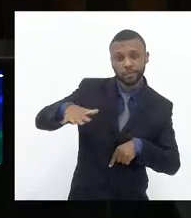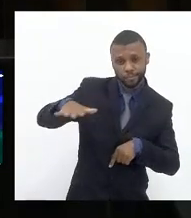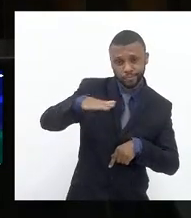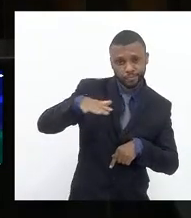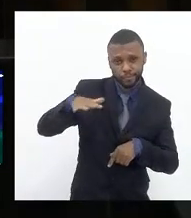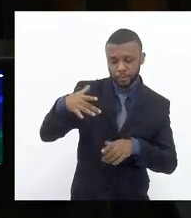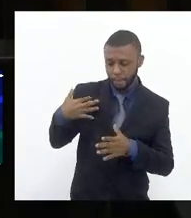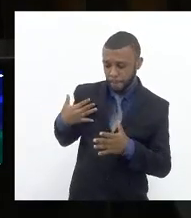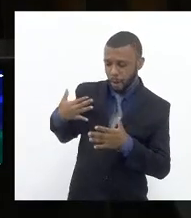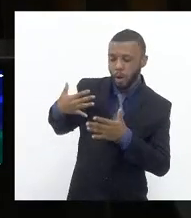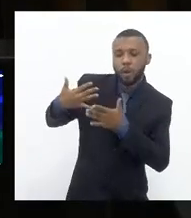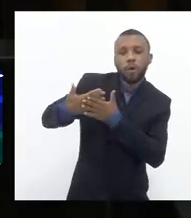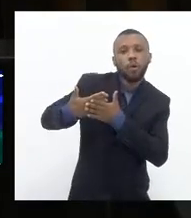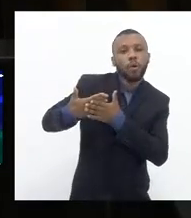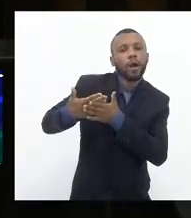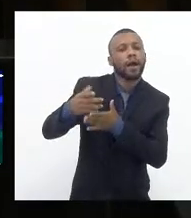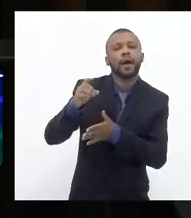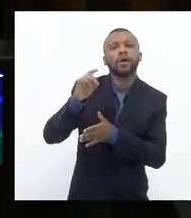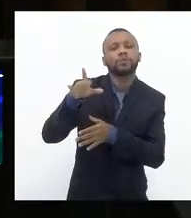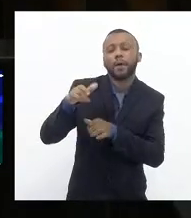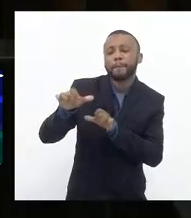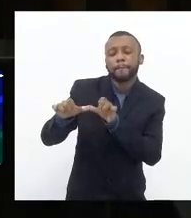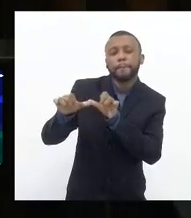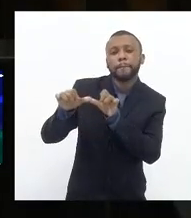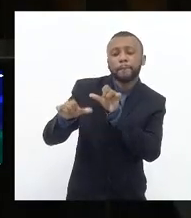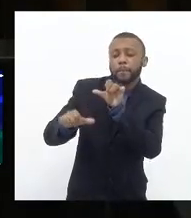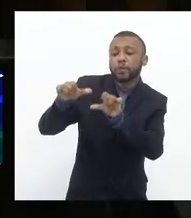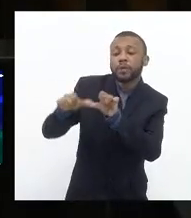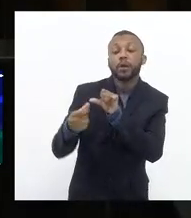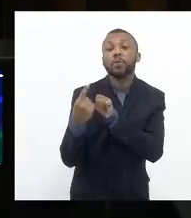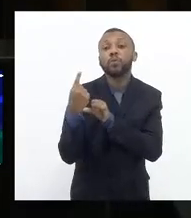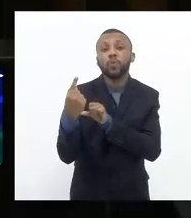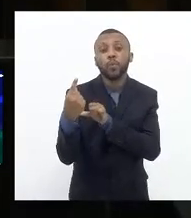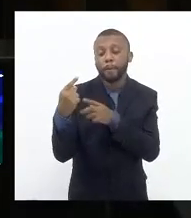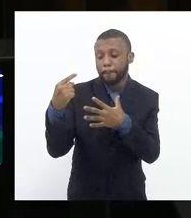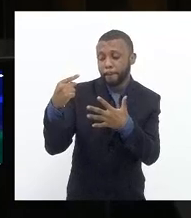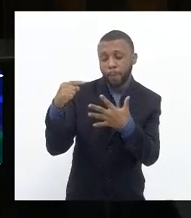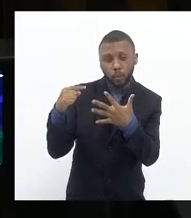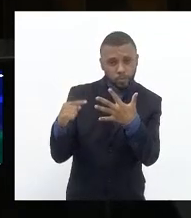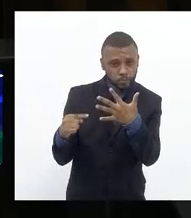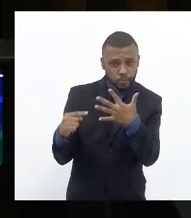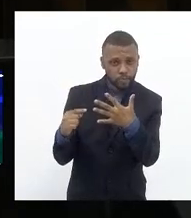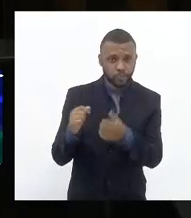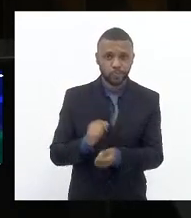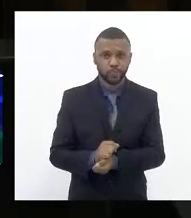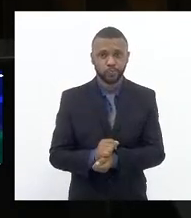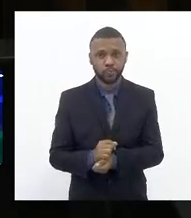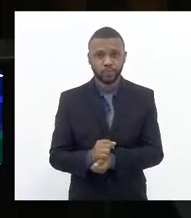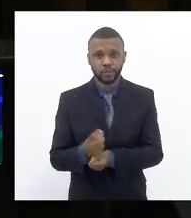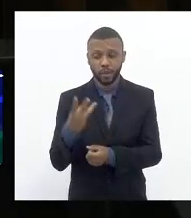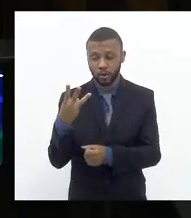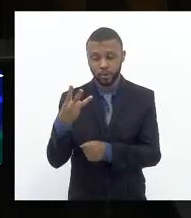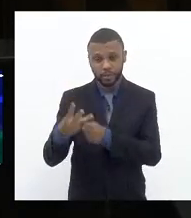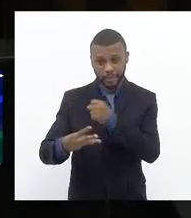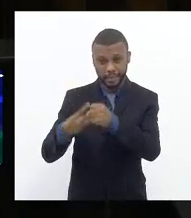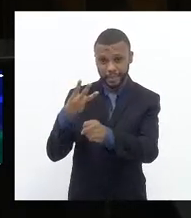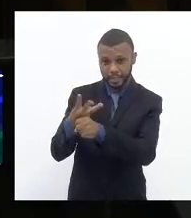bastava mexer em um ponto. É o triênio que é